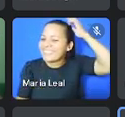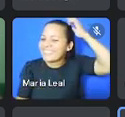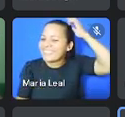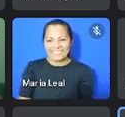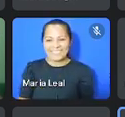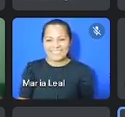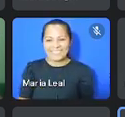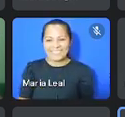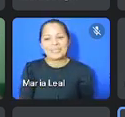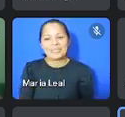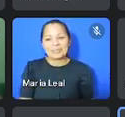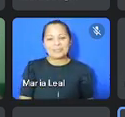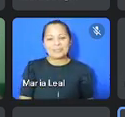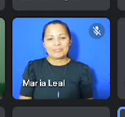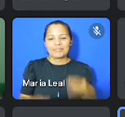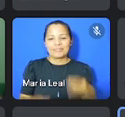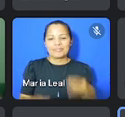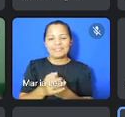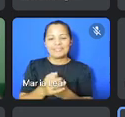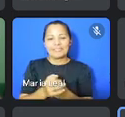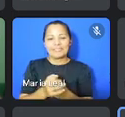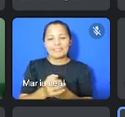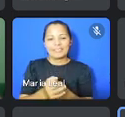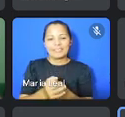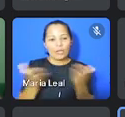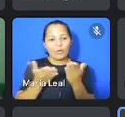eu vou fazer a mesma conta.